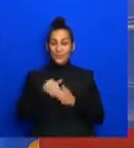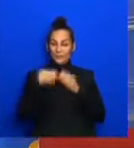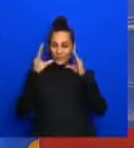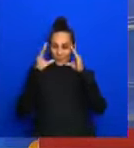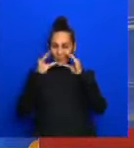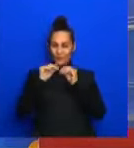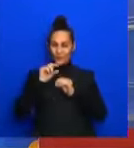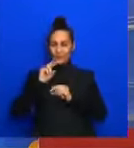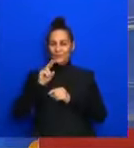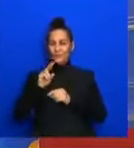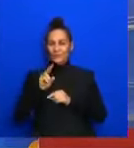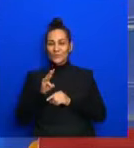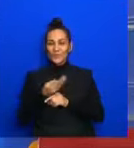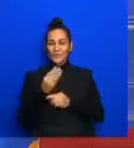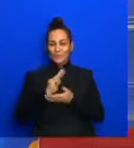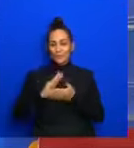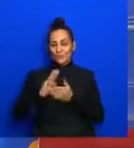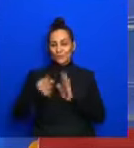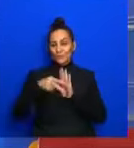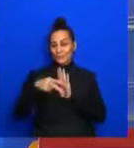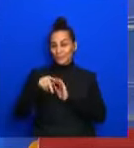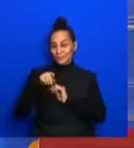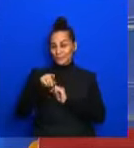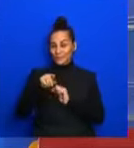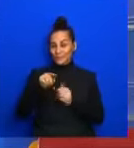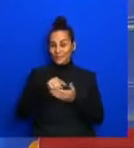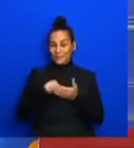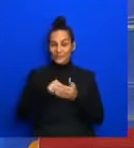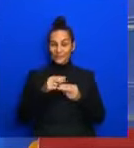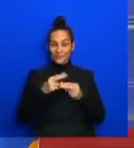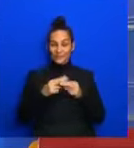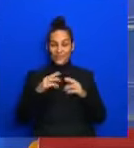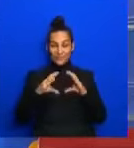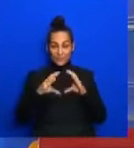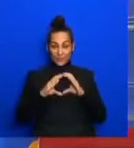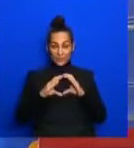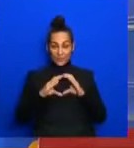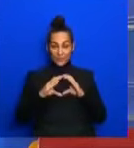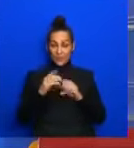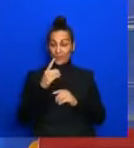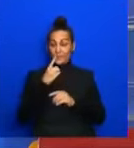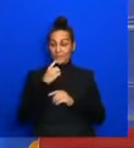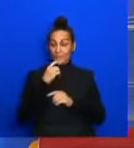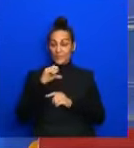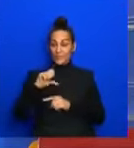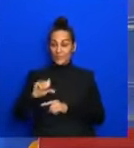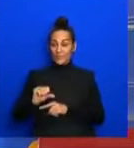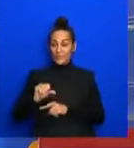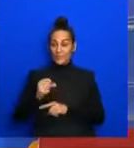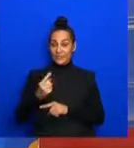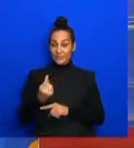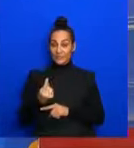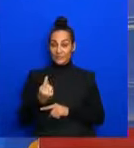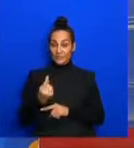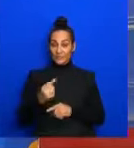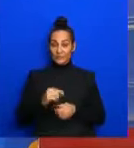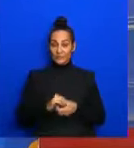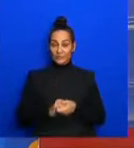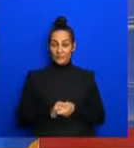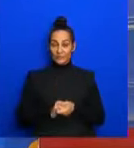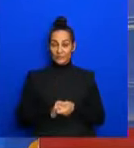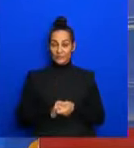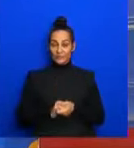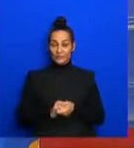Todas as noites, milhões em prêmios para você nas Loterias Caixa. Bola vermelha, 91.